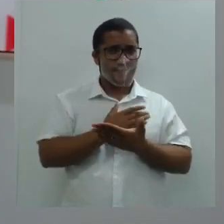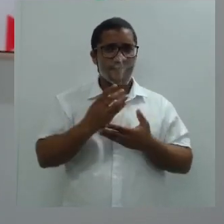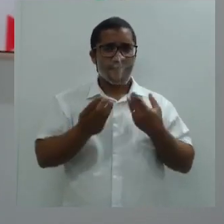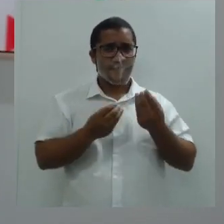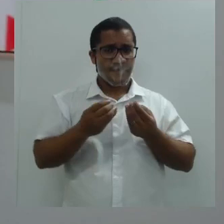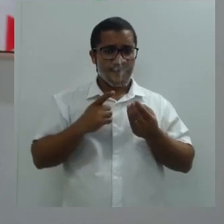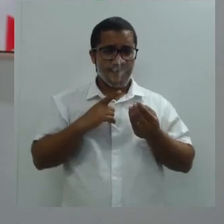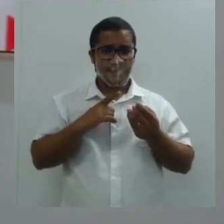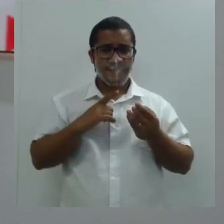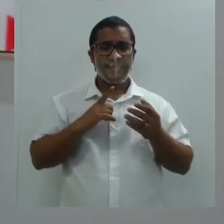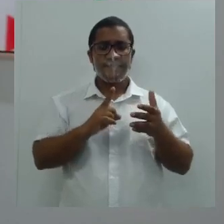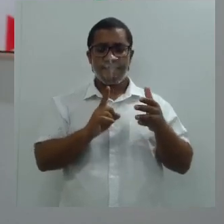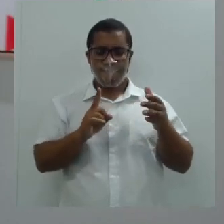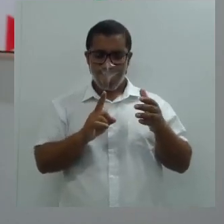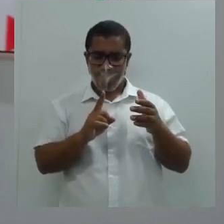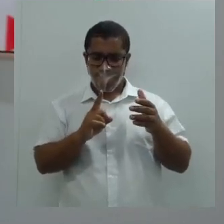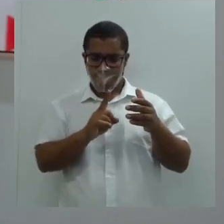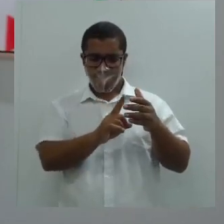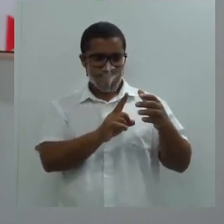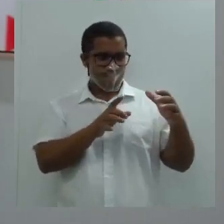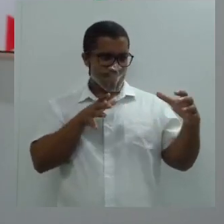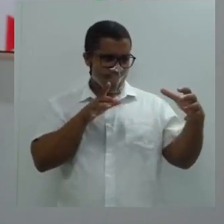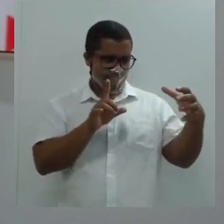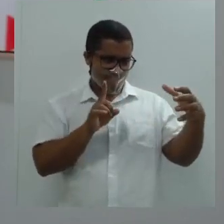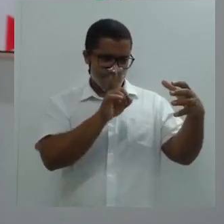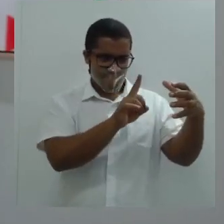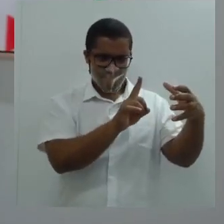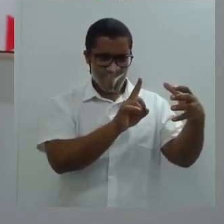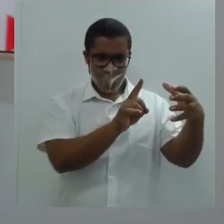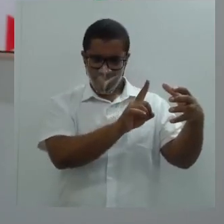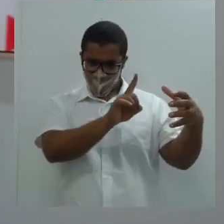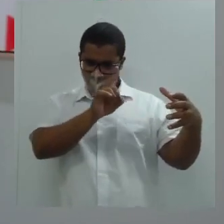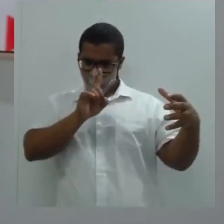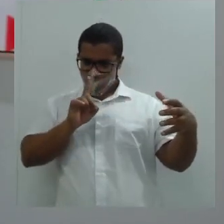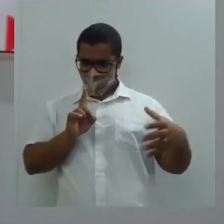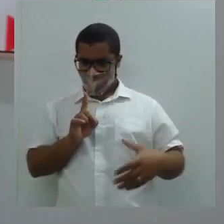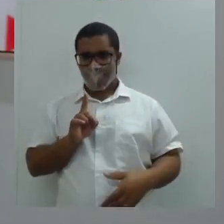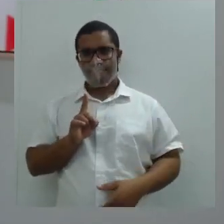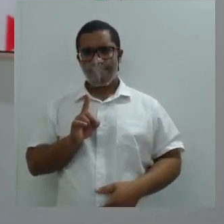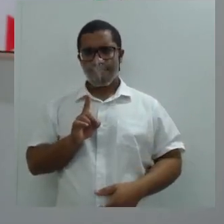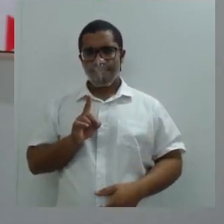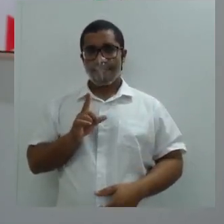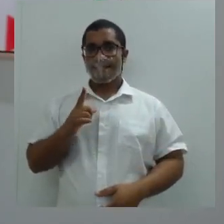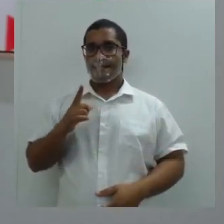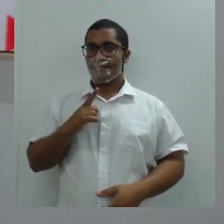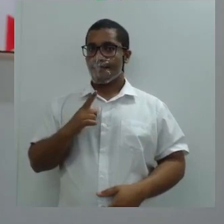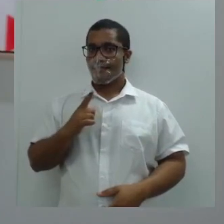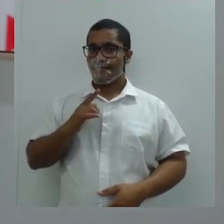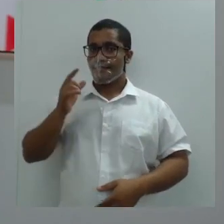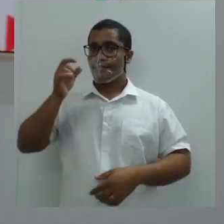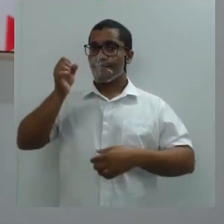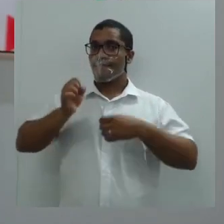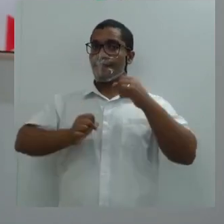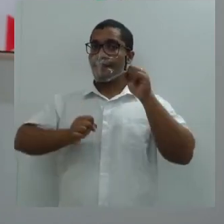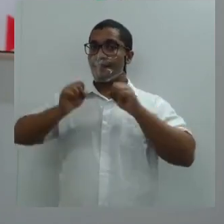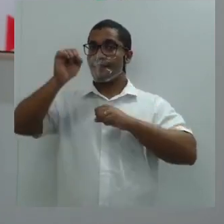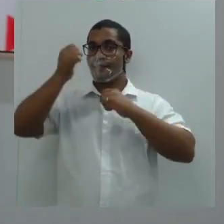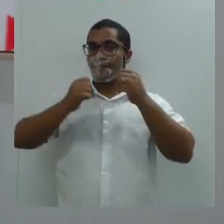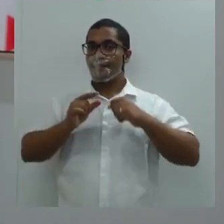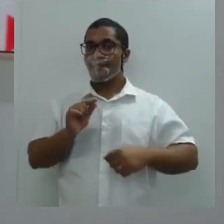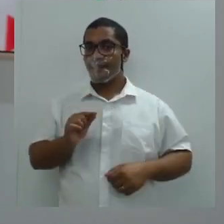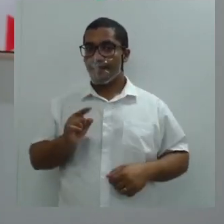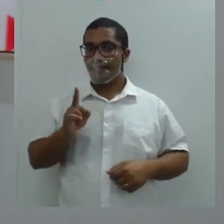Se isolar, se separar, e aí entra a indústria, né,